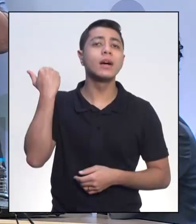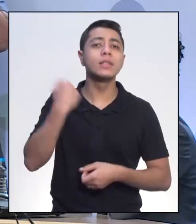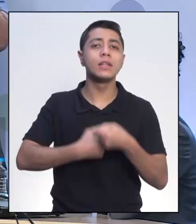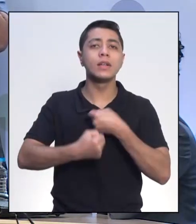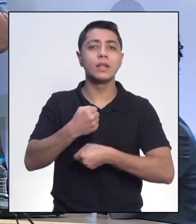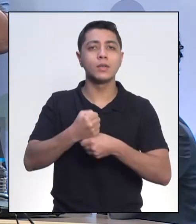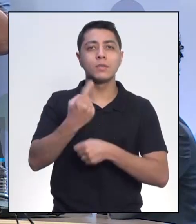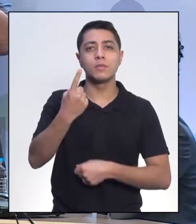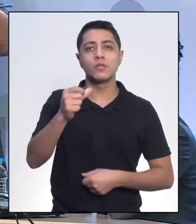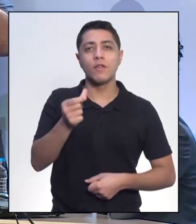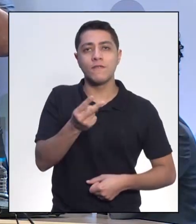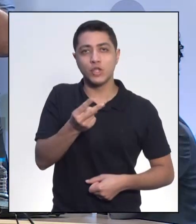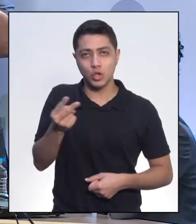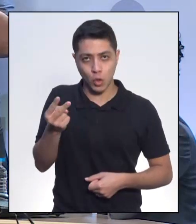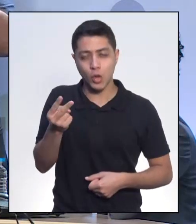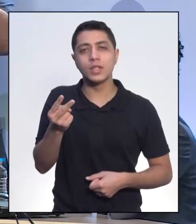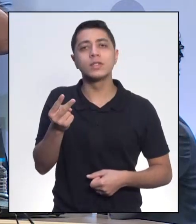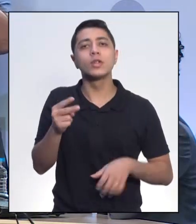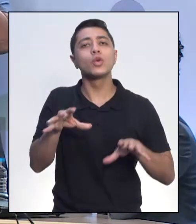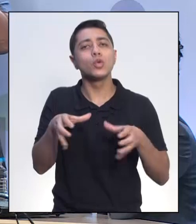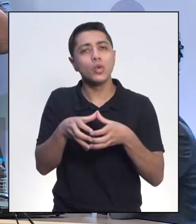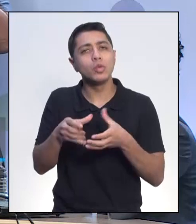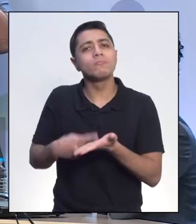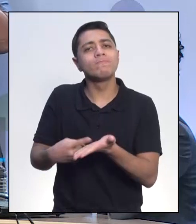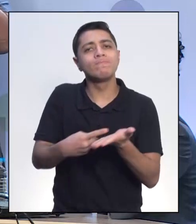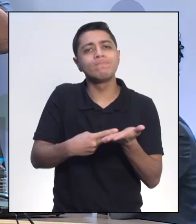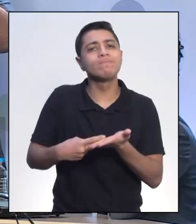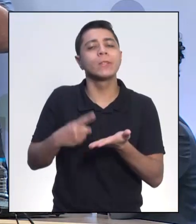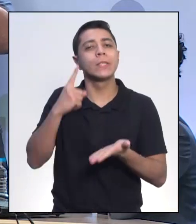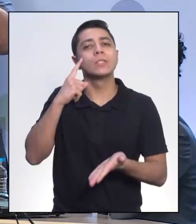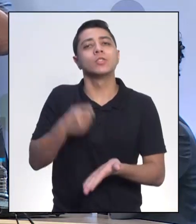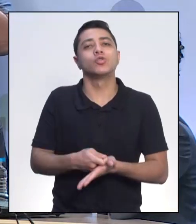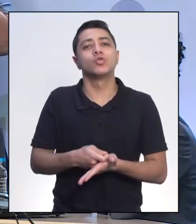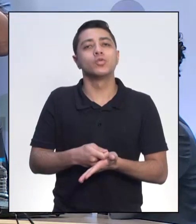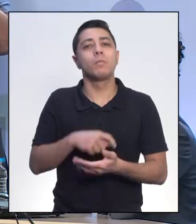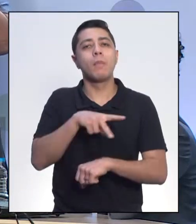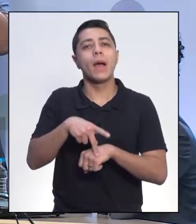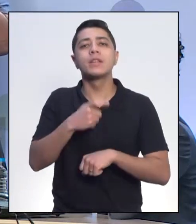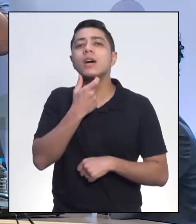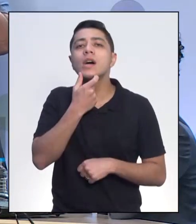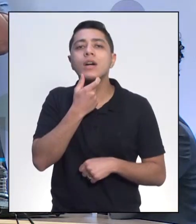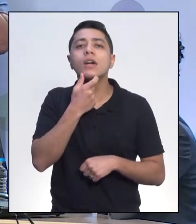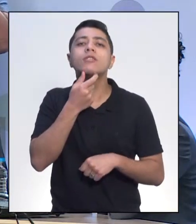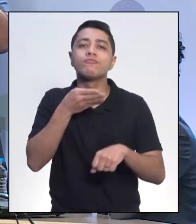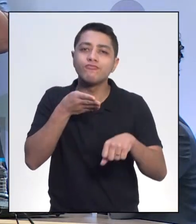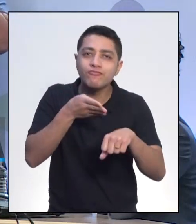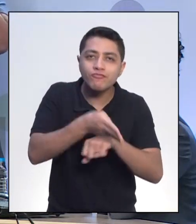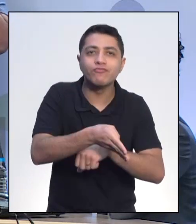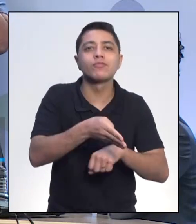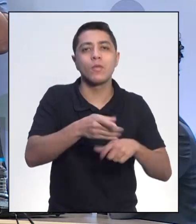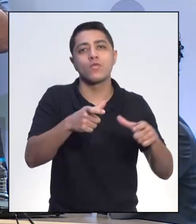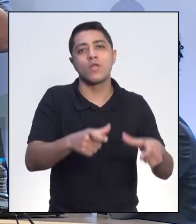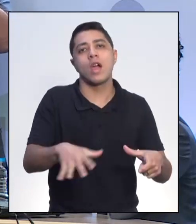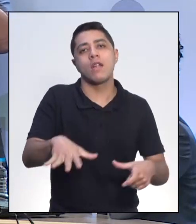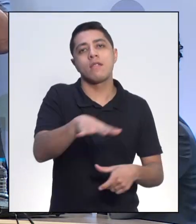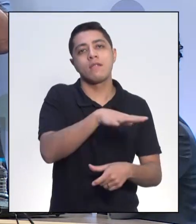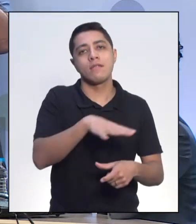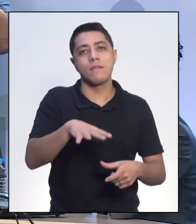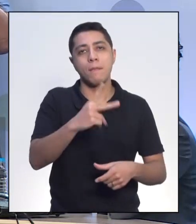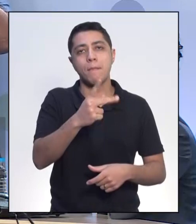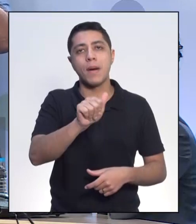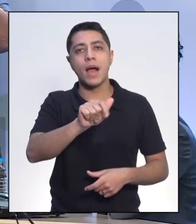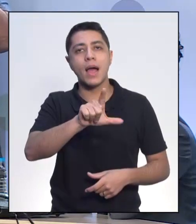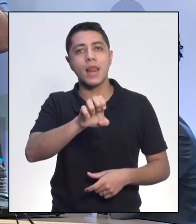decidiu, né, que o Reino Unido estaria, né, nesse território, e aí, a partir de 1947, né,